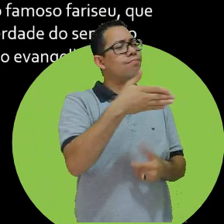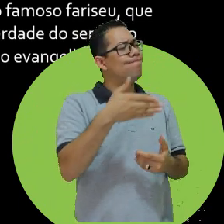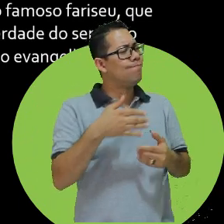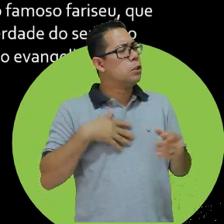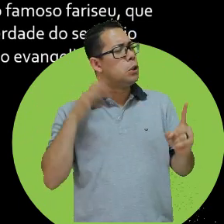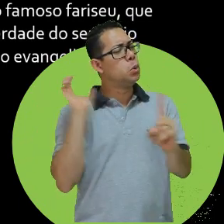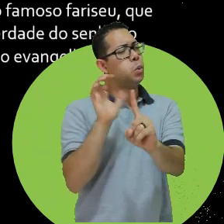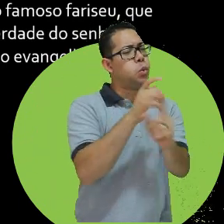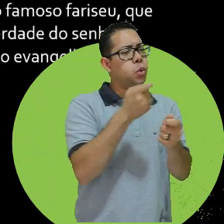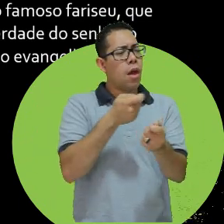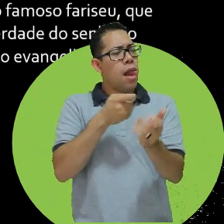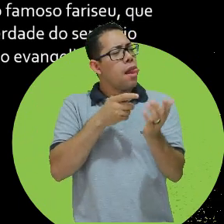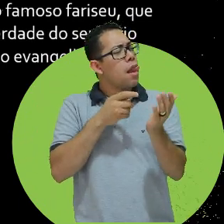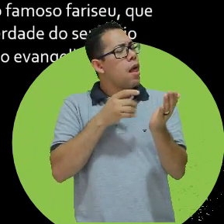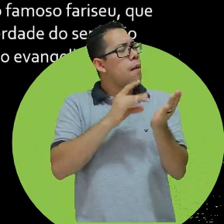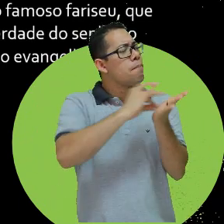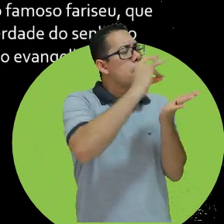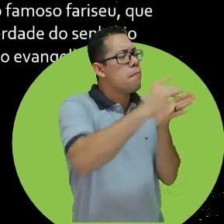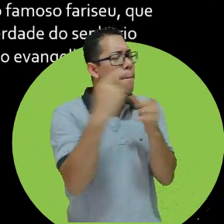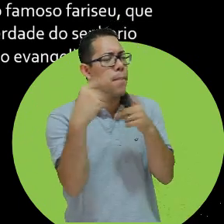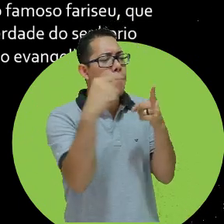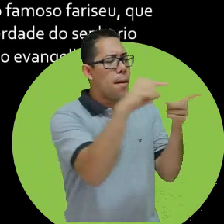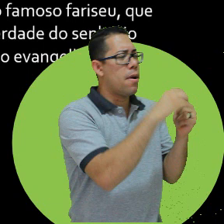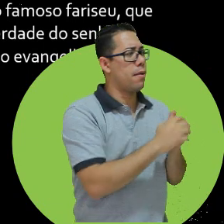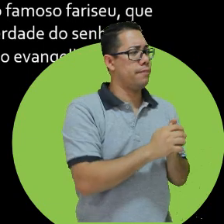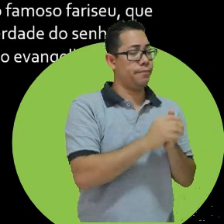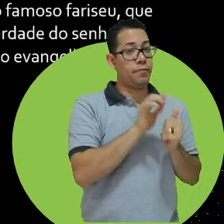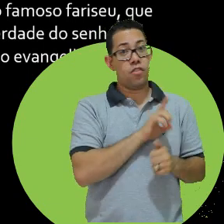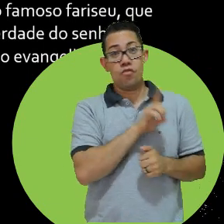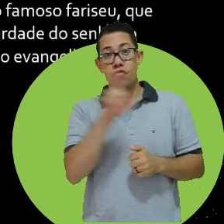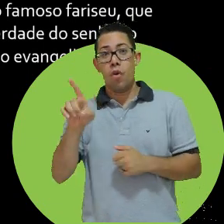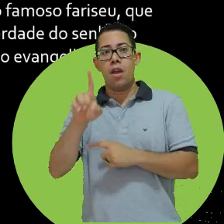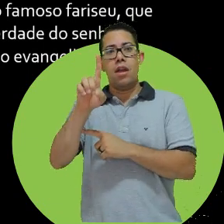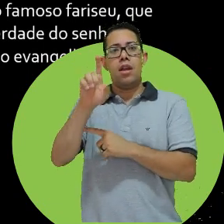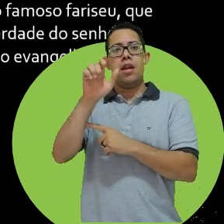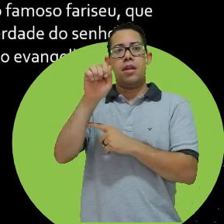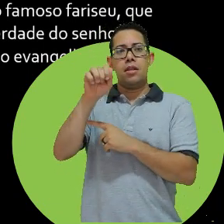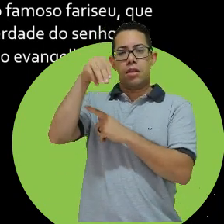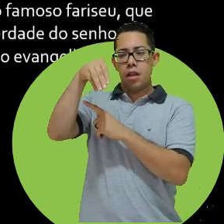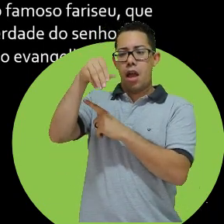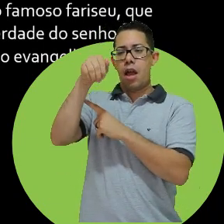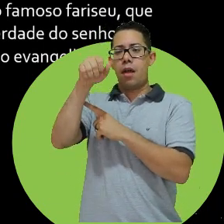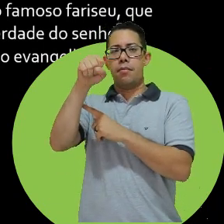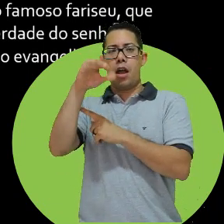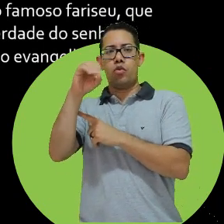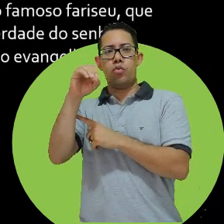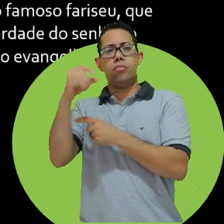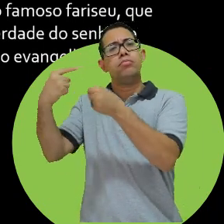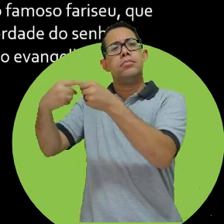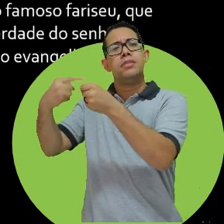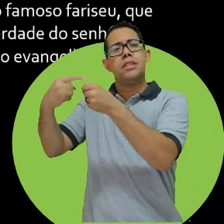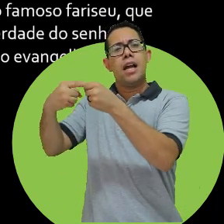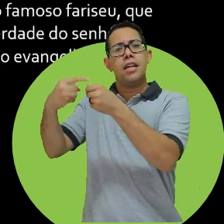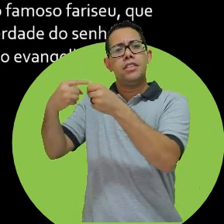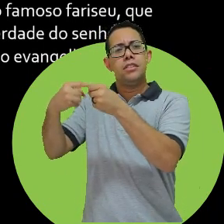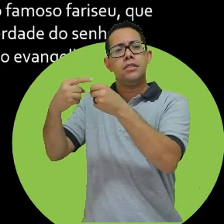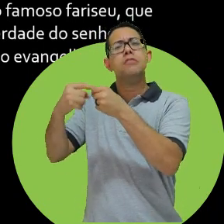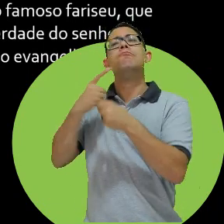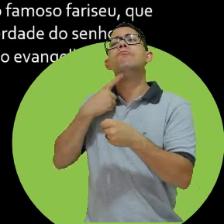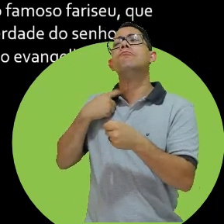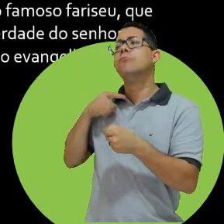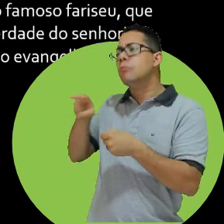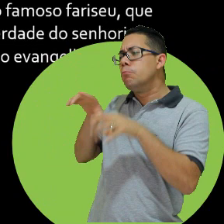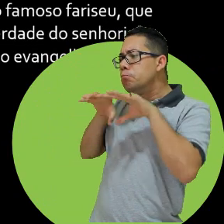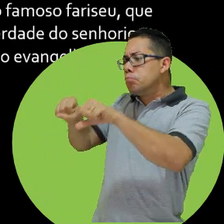autorização para ir na cidade de Damasco. No caminho, Jesus Cristo aparece para ele, para